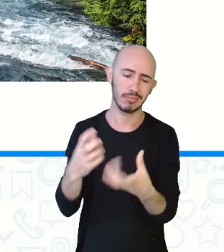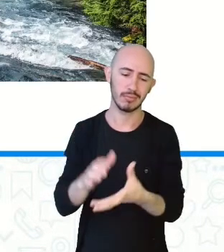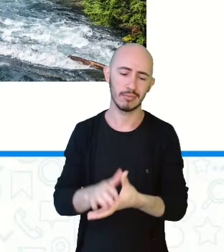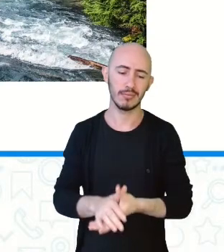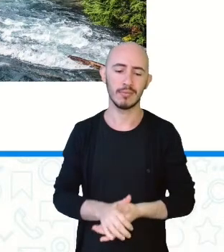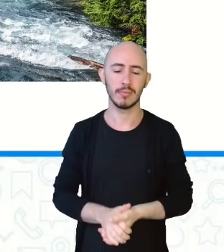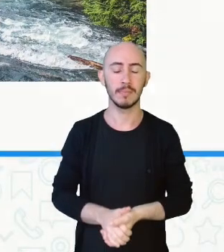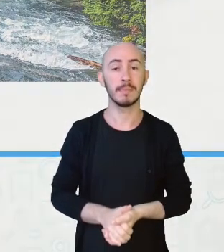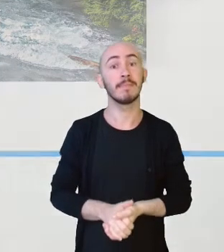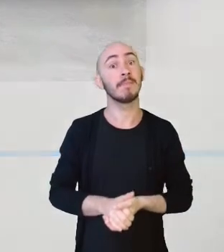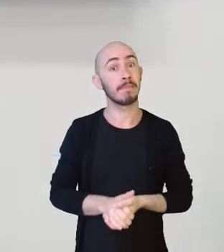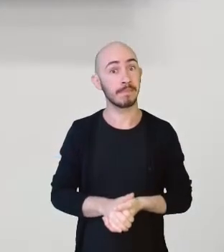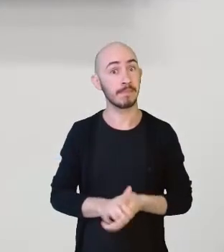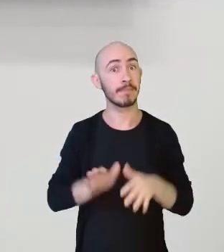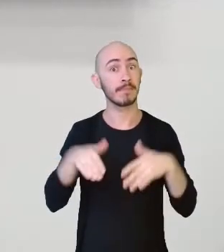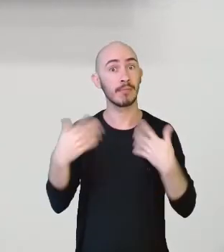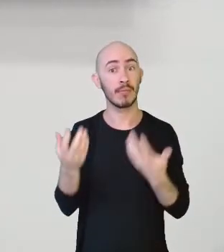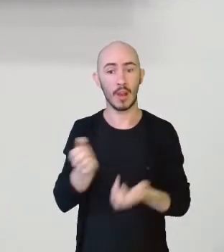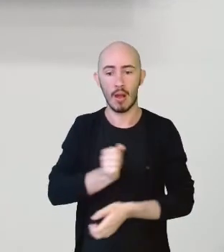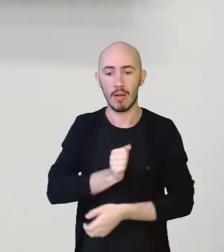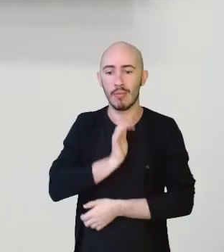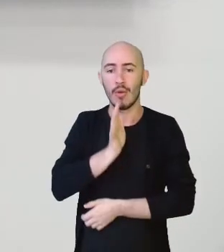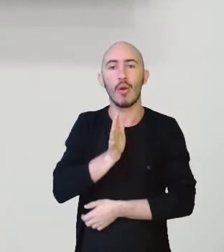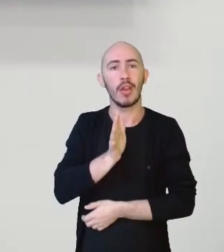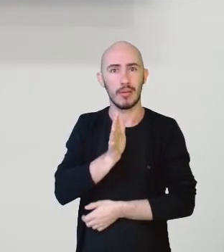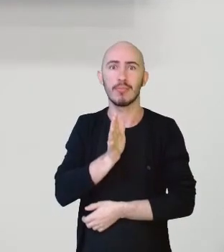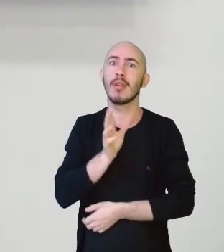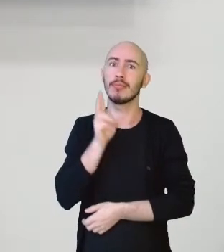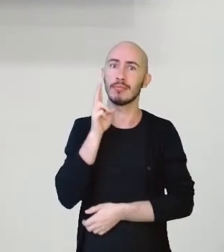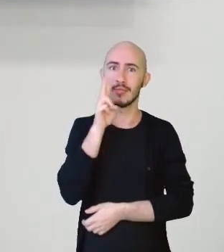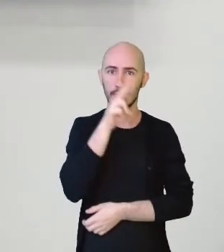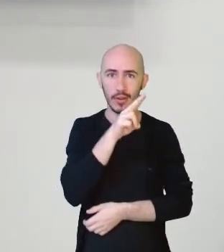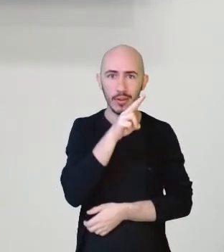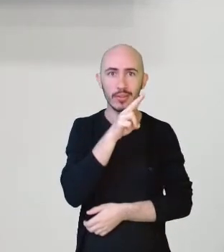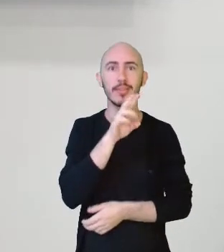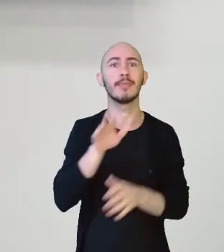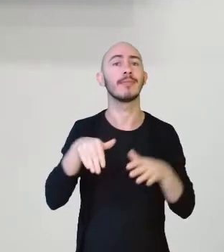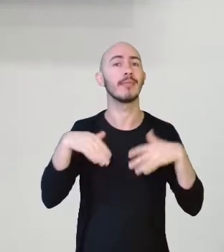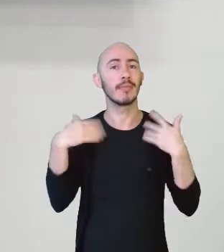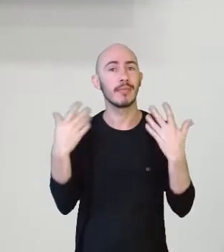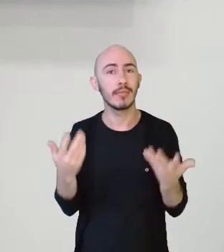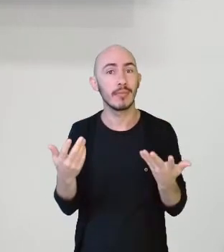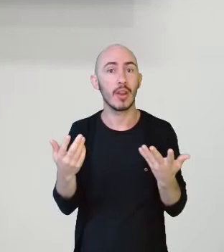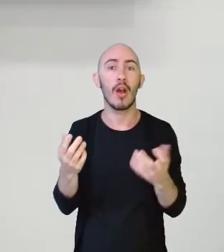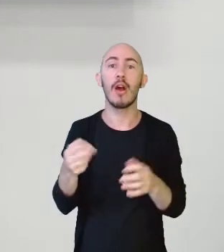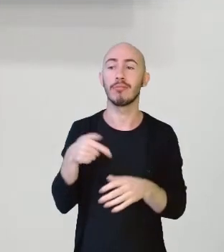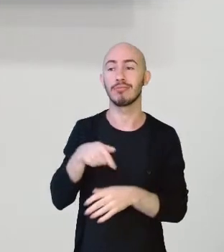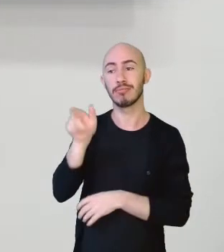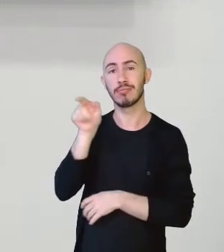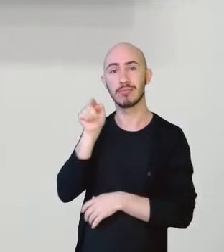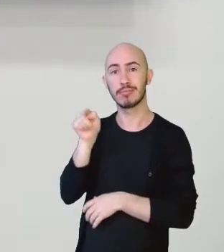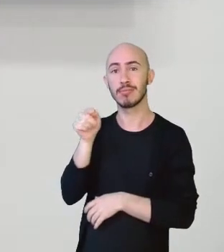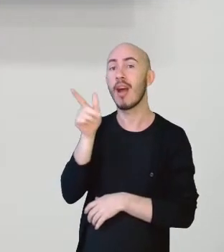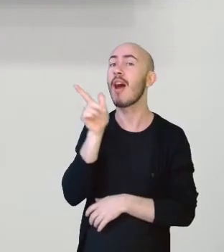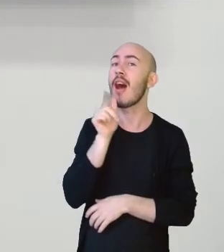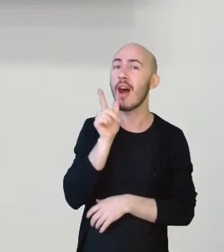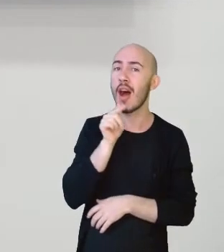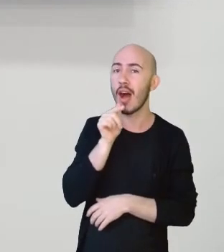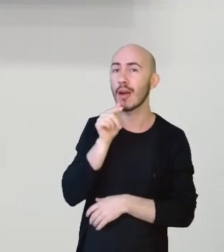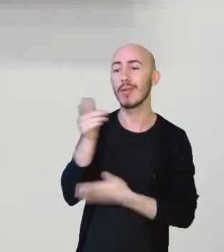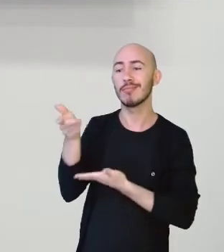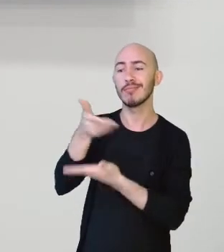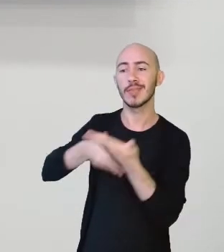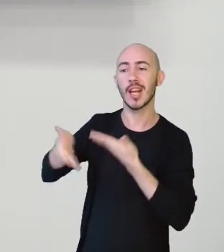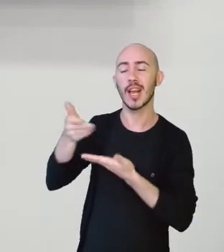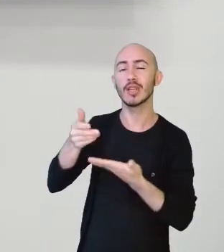poema forte, não é verdade? Aí é a água, como que a água estivesse conversando conosco. Então,